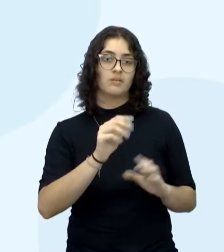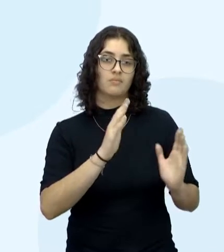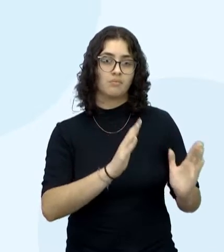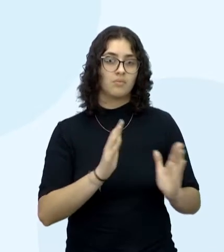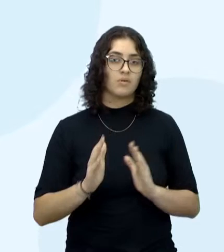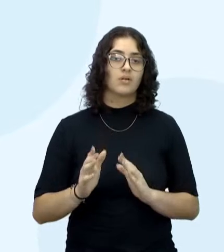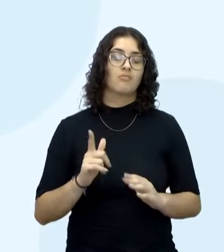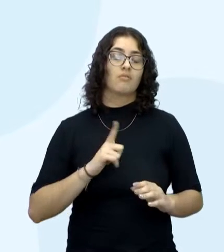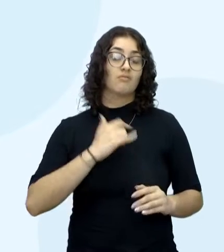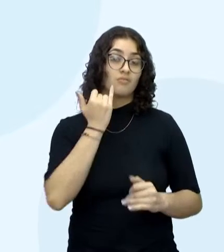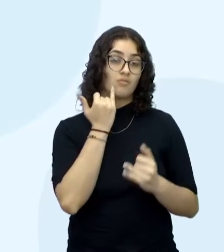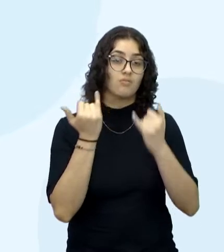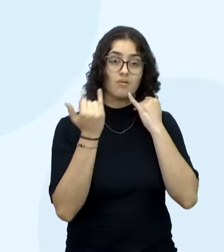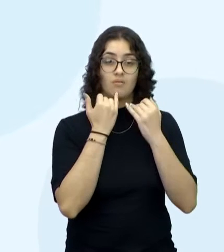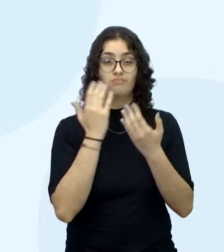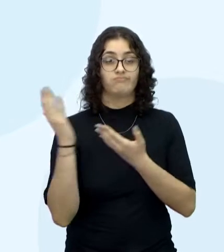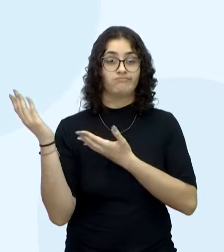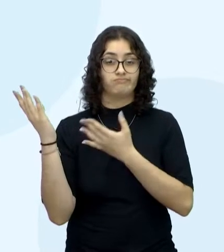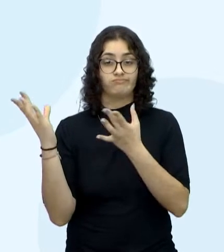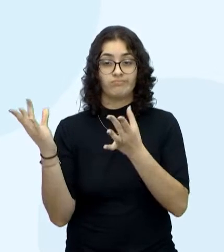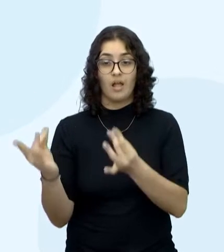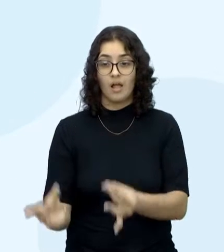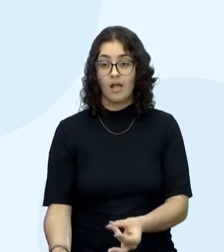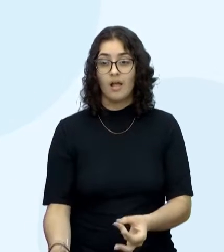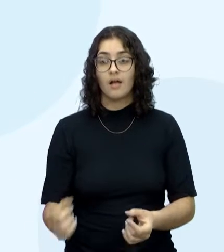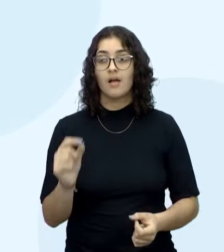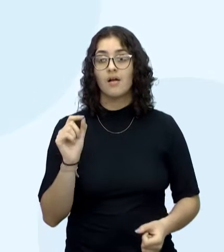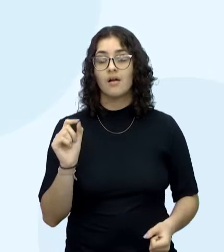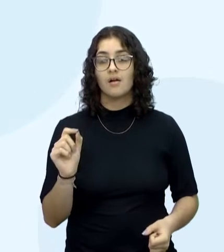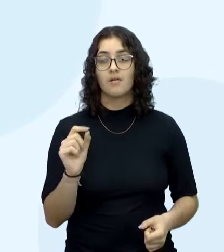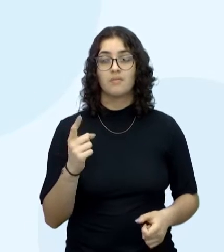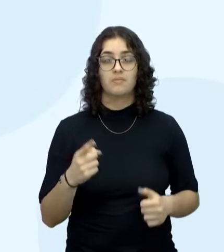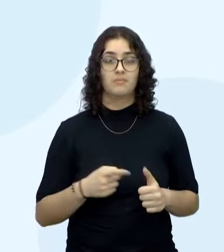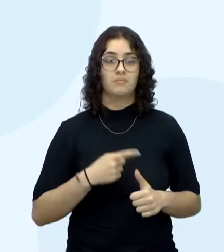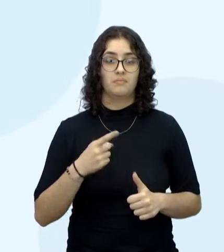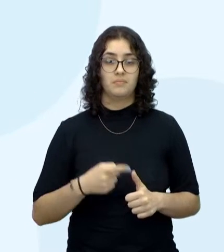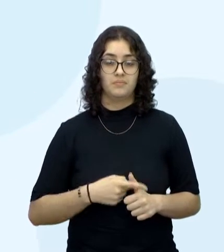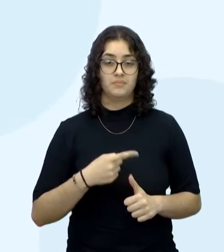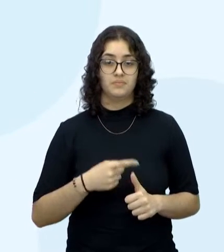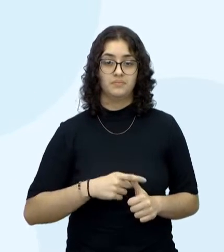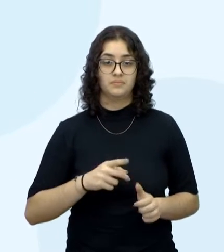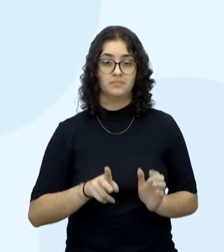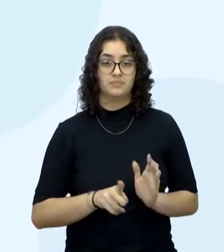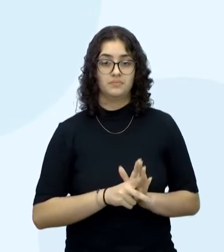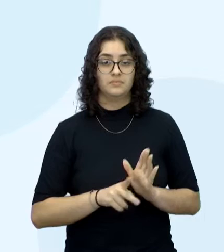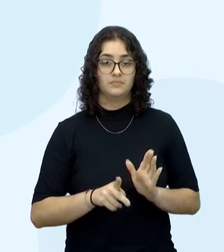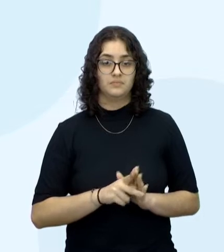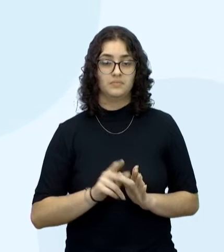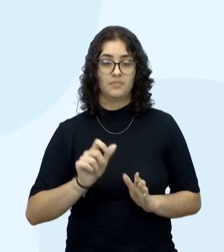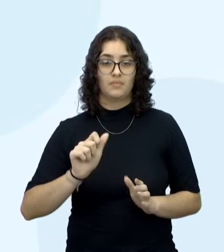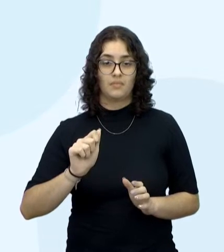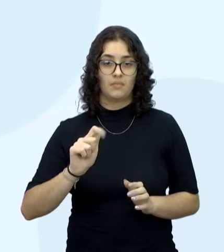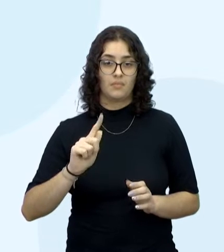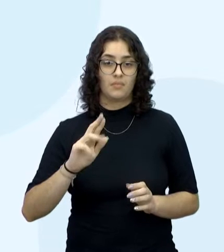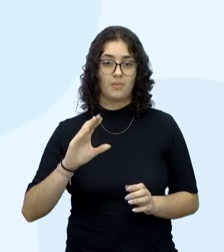tem bastante informação aí. Tá? Vamos primeiro a questão dos agrotóxicos, né, que é mais